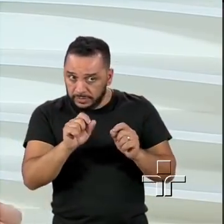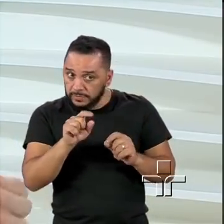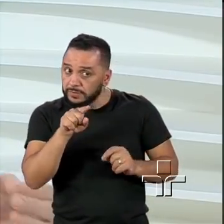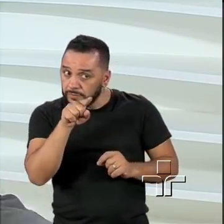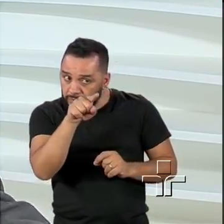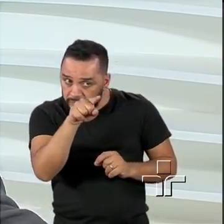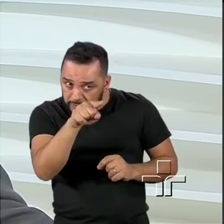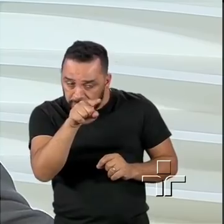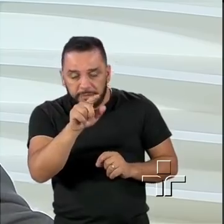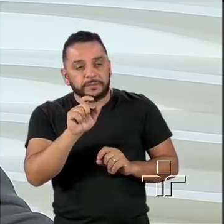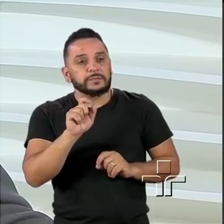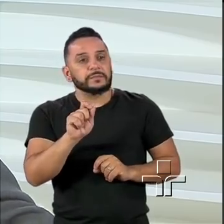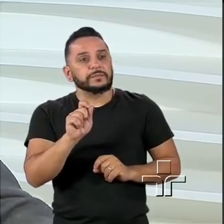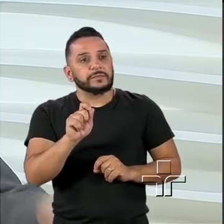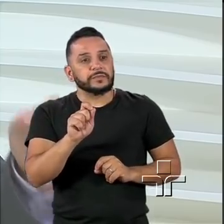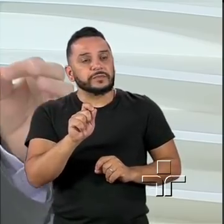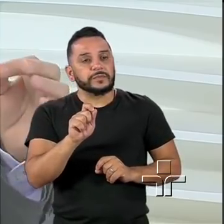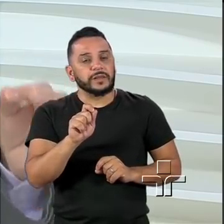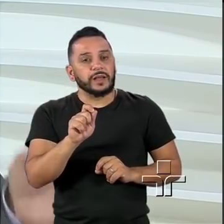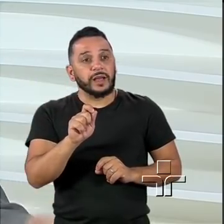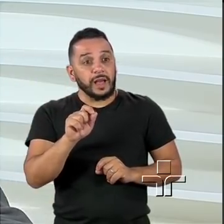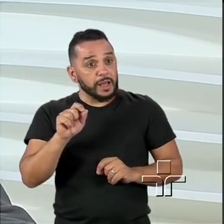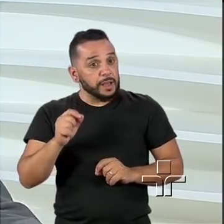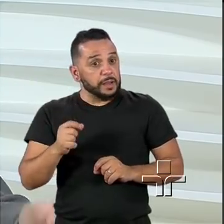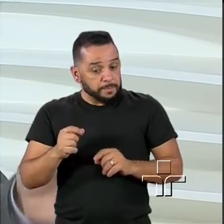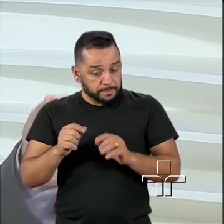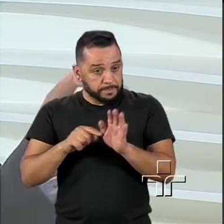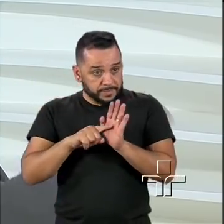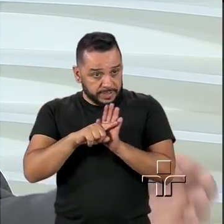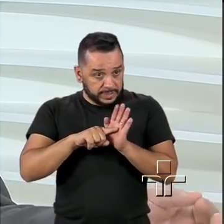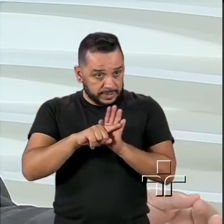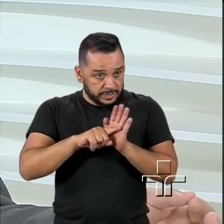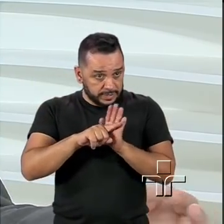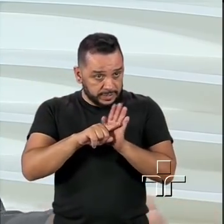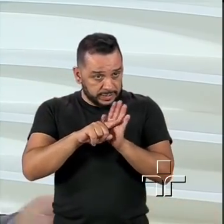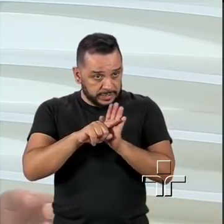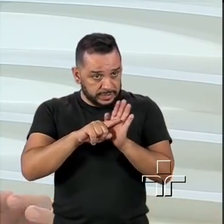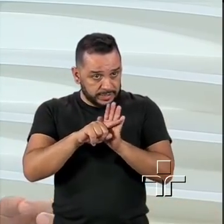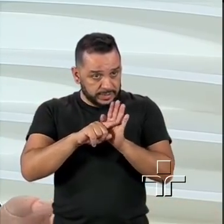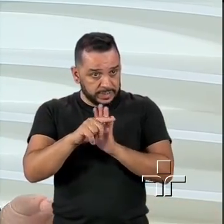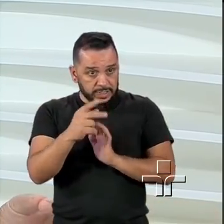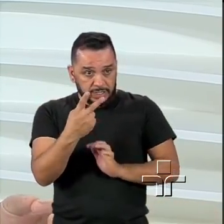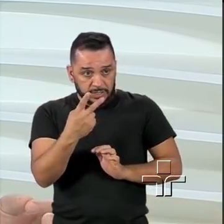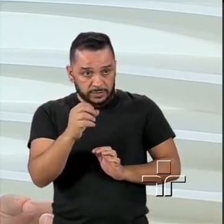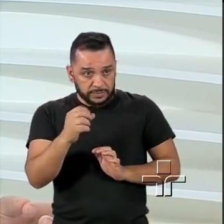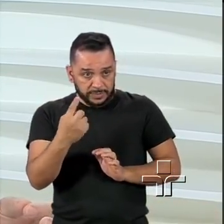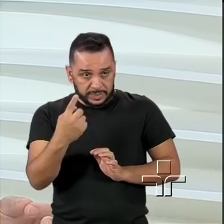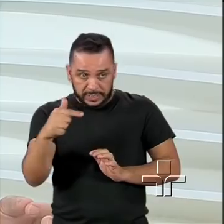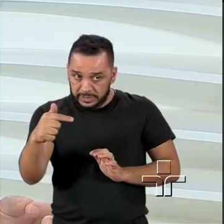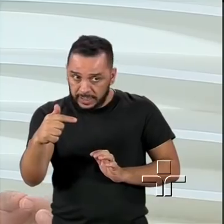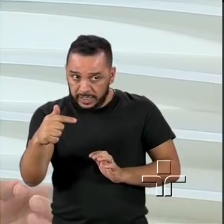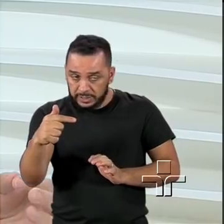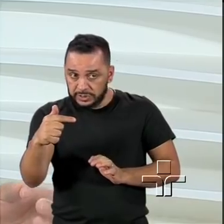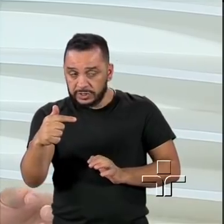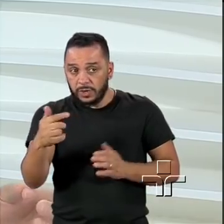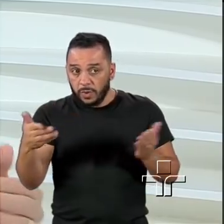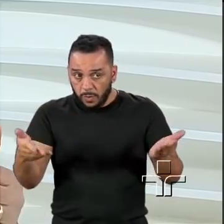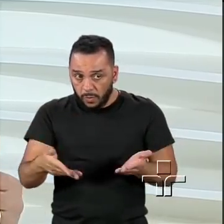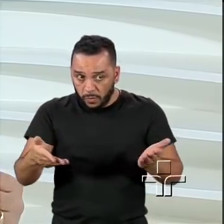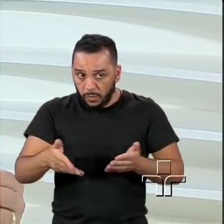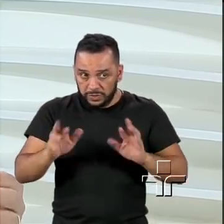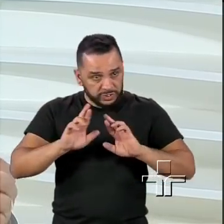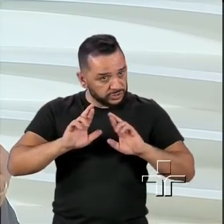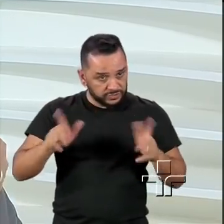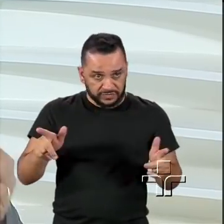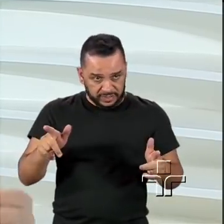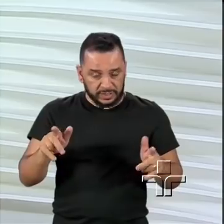ao senhor, que aquela pesquisa do início de 2017, hoje já não corresponde mais à verdade. Estou afirmando. Isso é